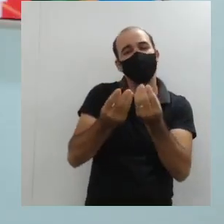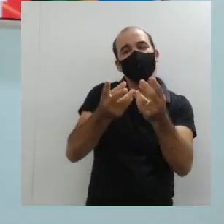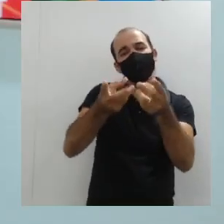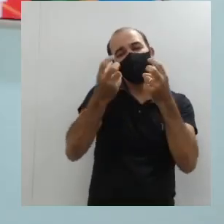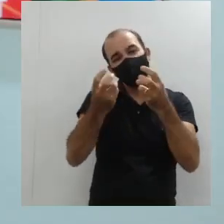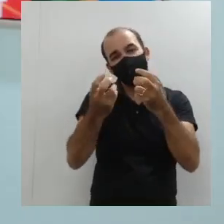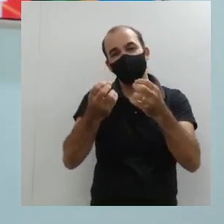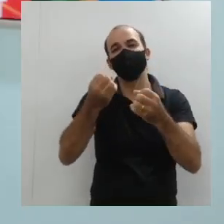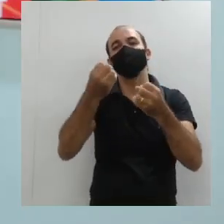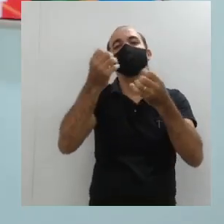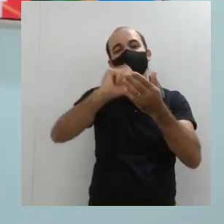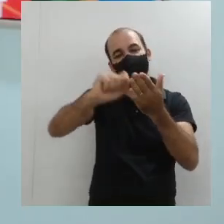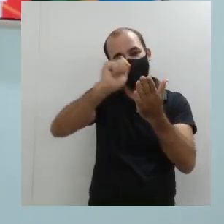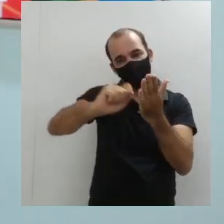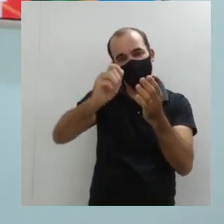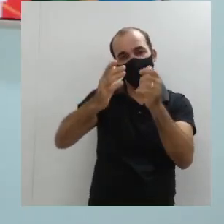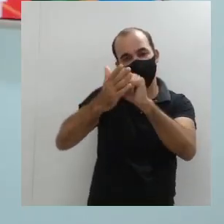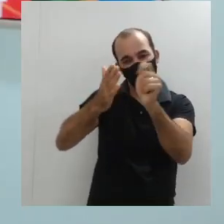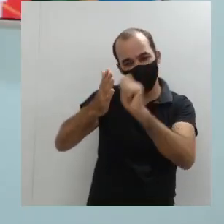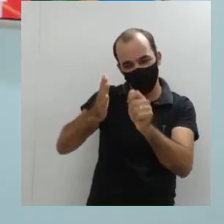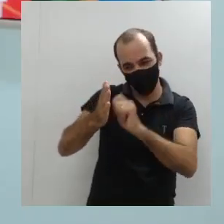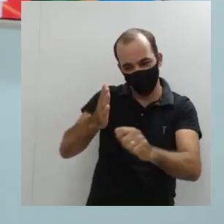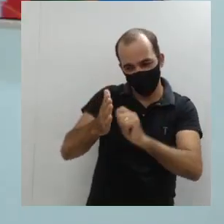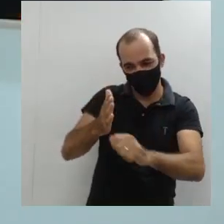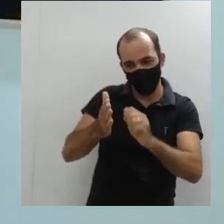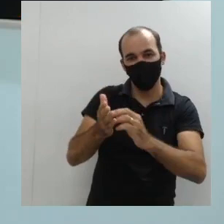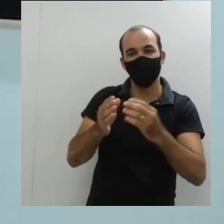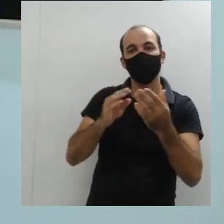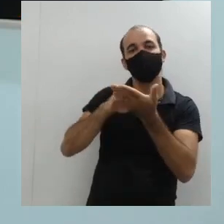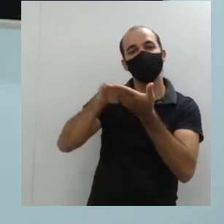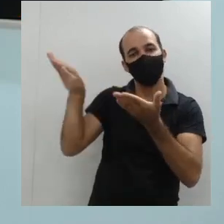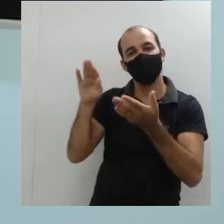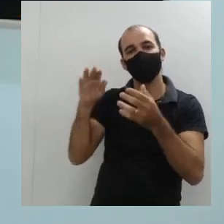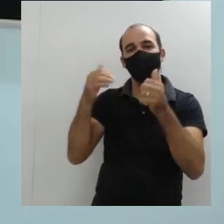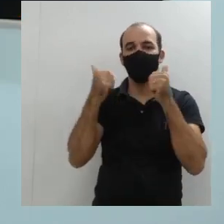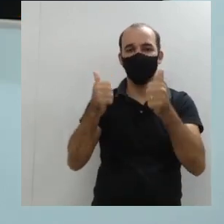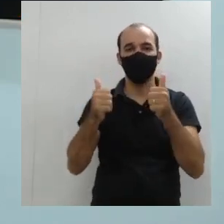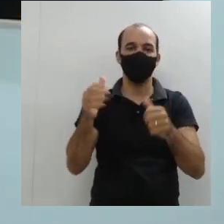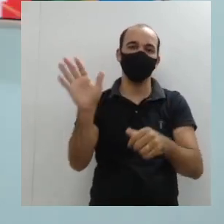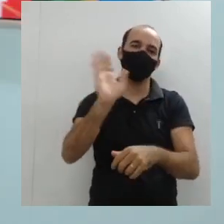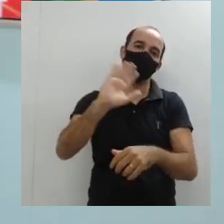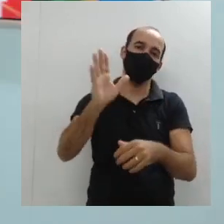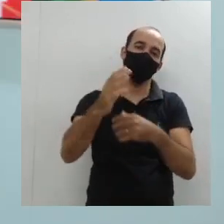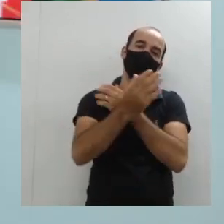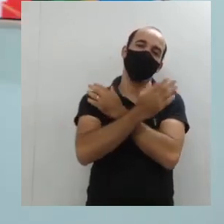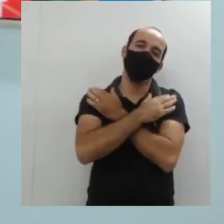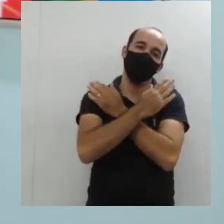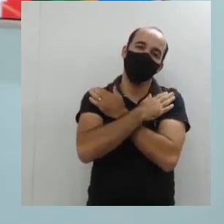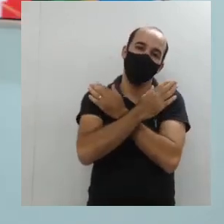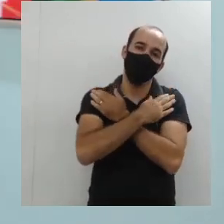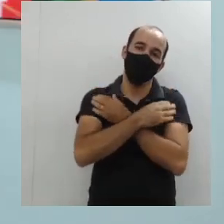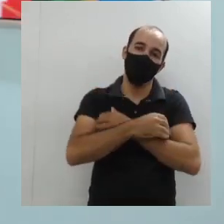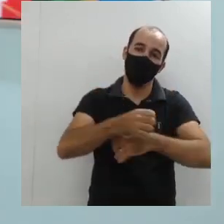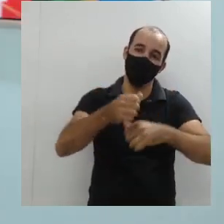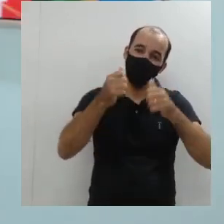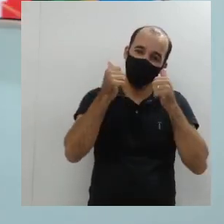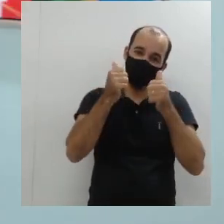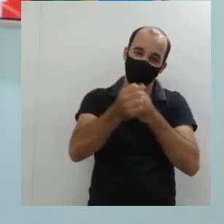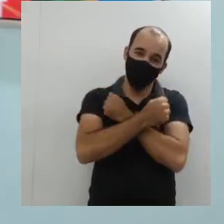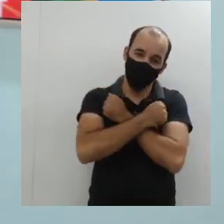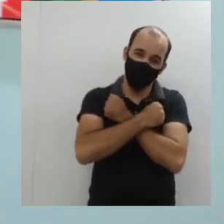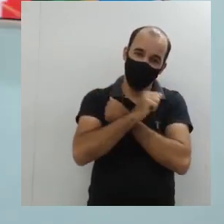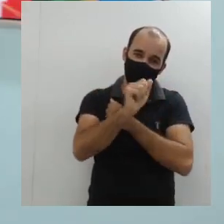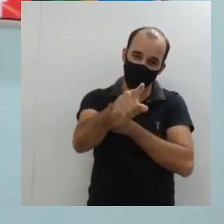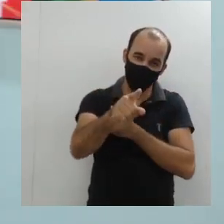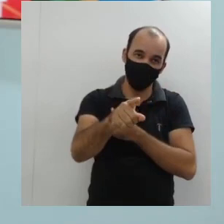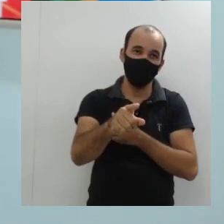ok? Esse é o nosso desafio, tá bom? Grande abraço para vocês. Não se esqueçam de